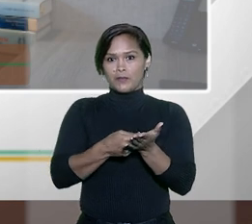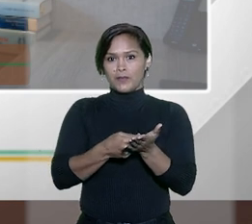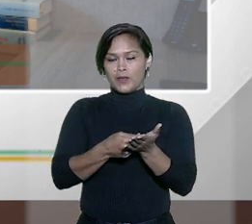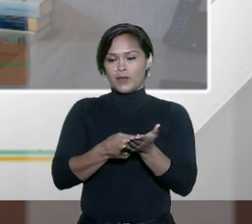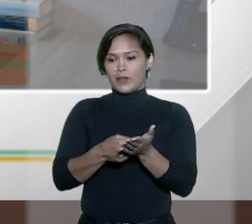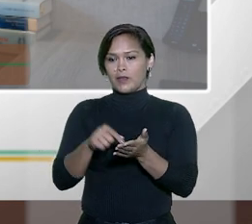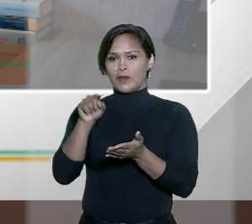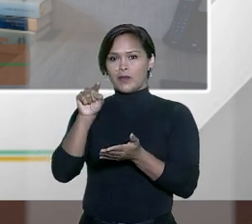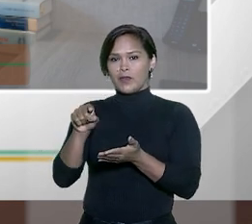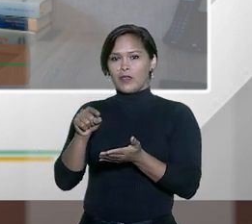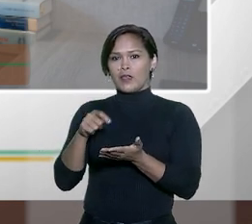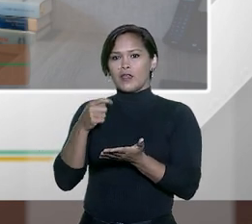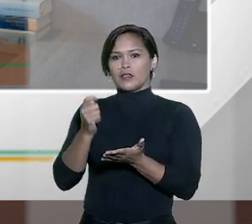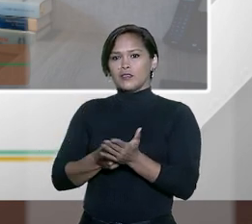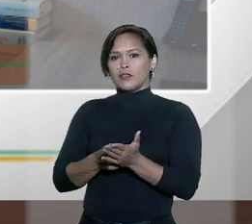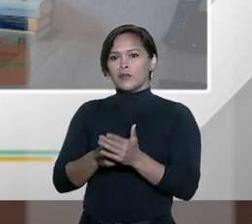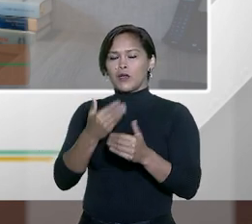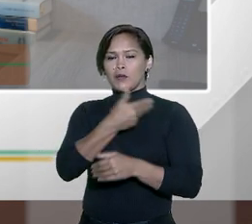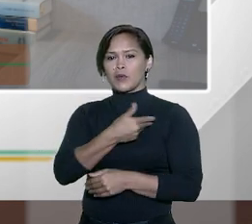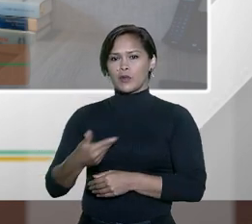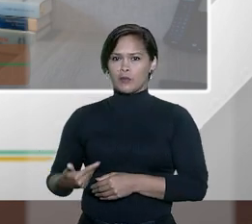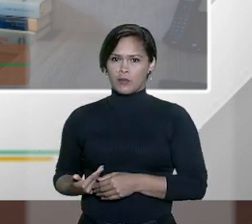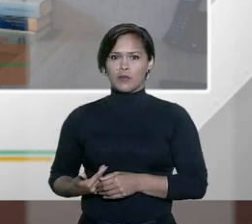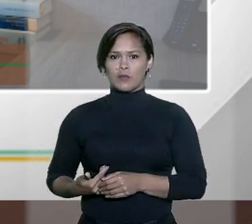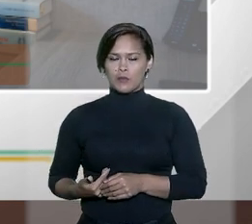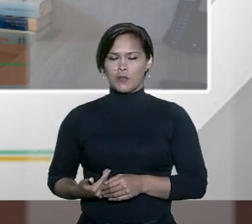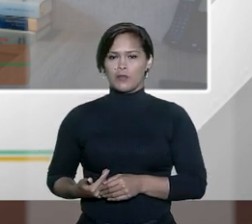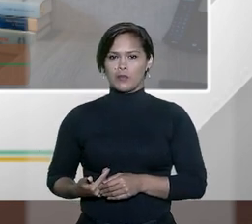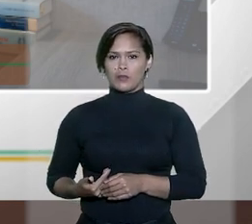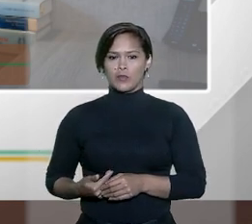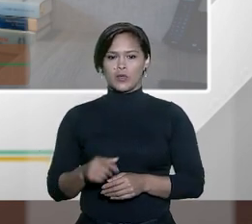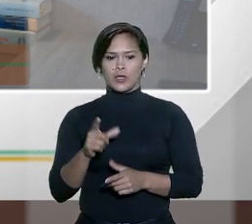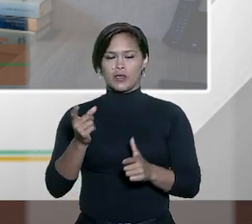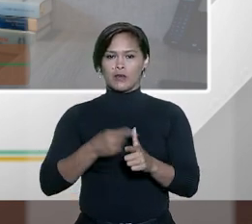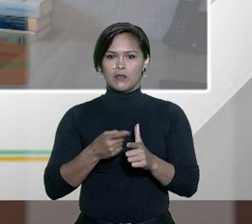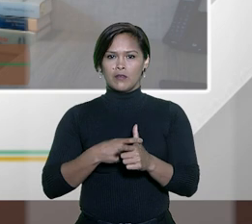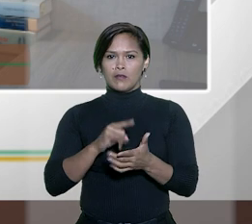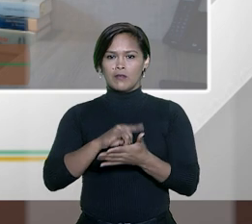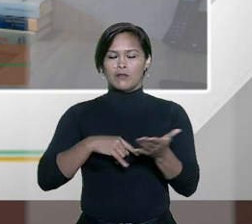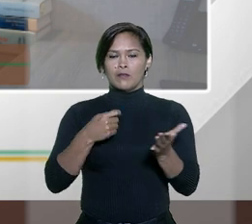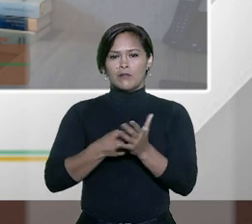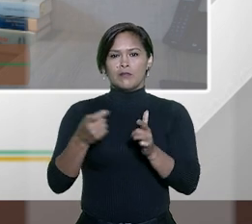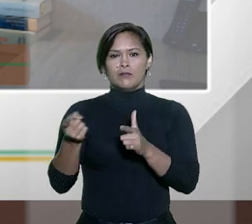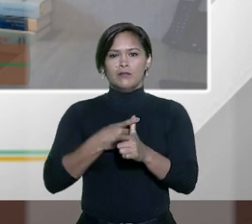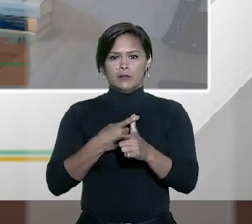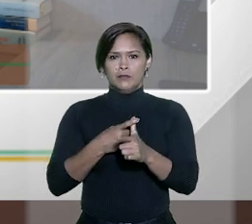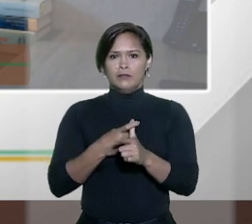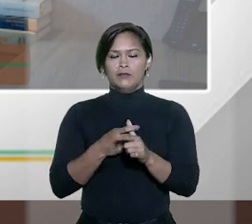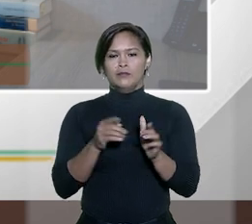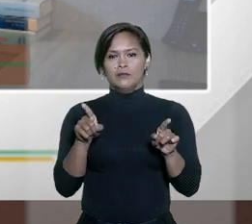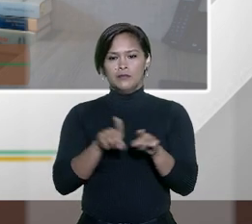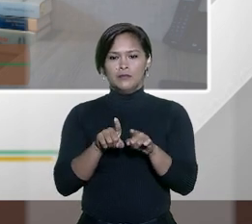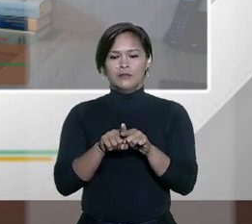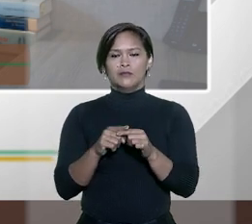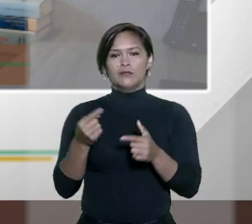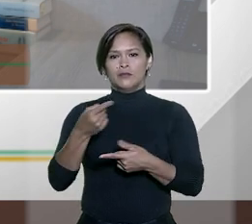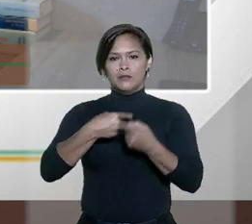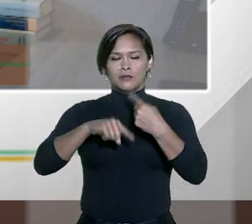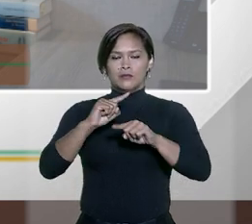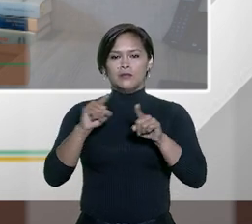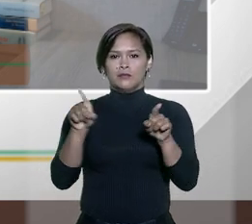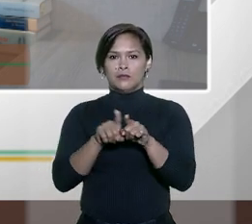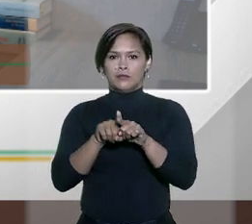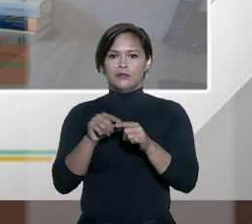pelo ente público, no caso, né, que é o devedor do precatório, em decorrência da sucumbência,